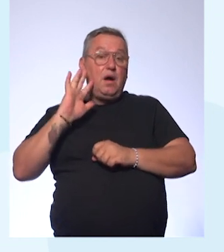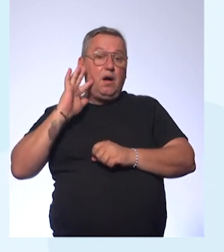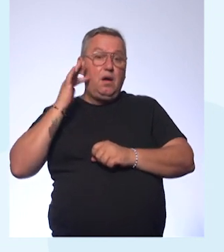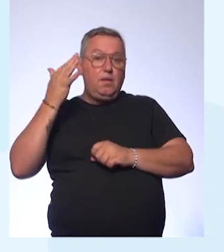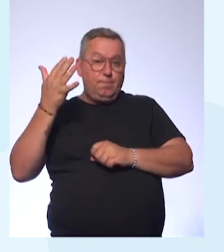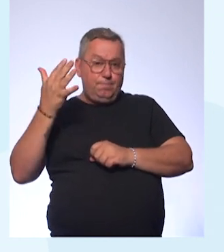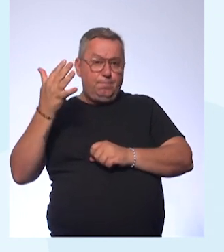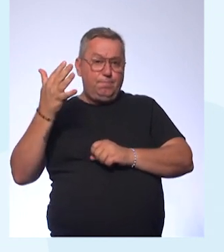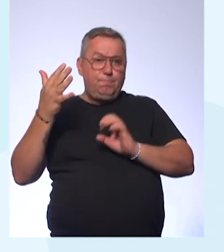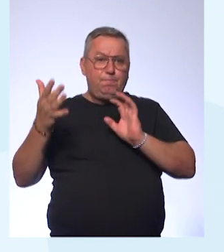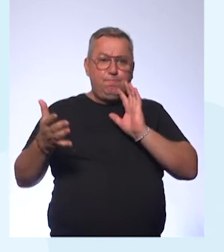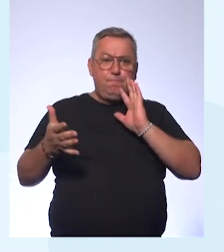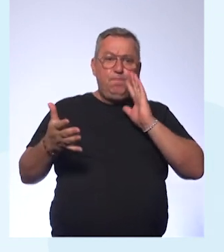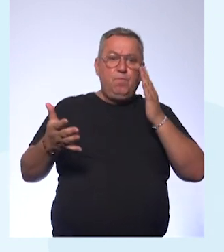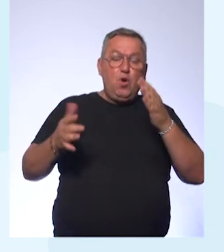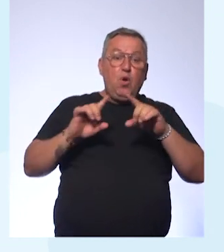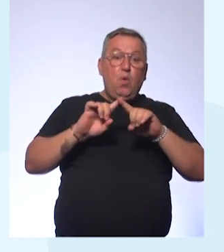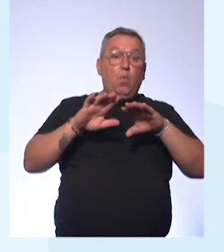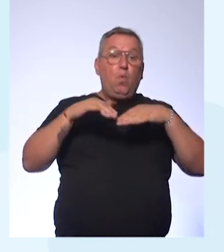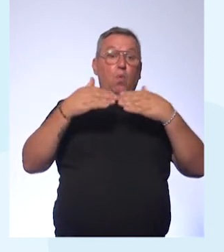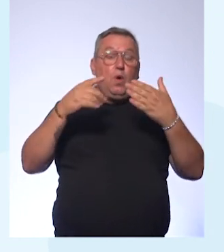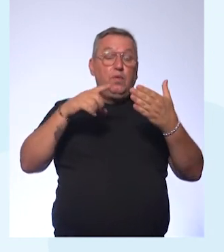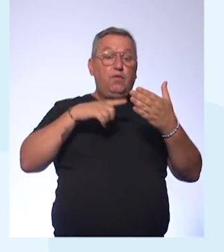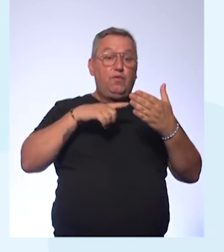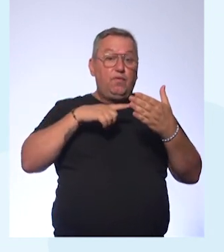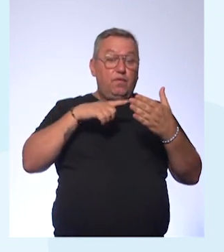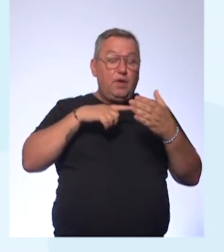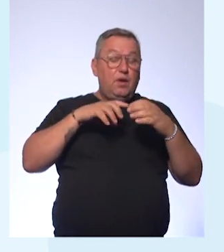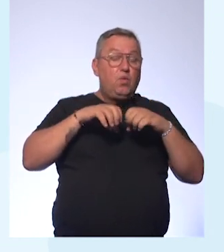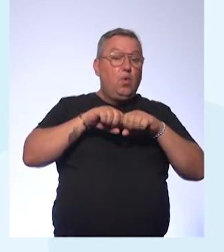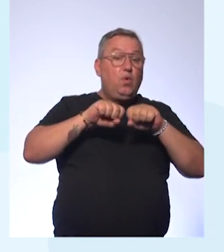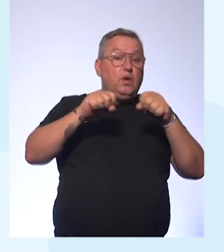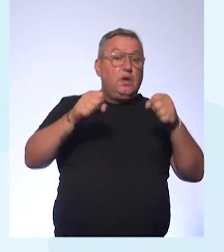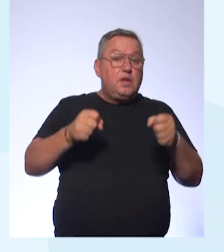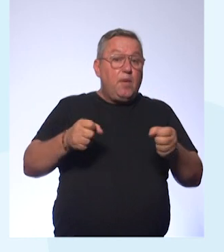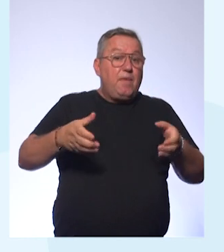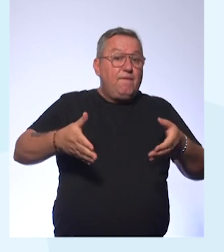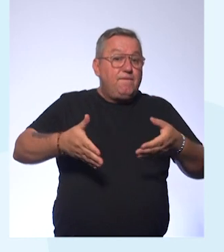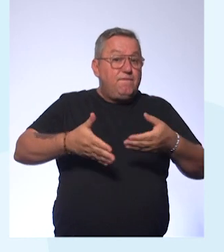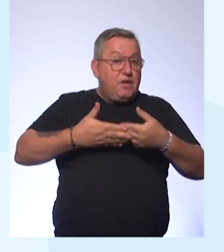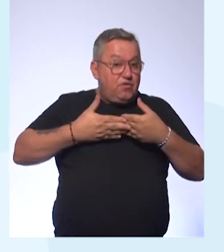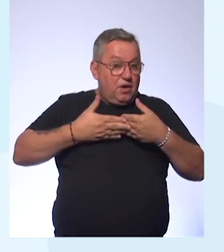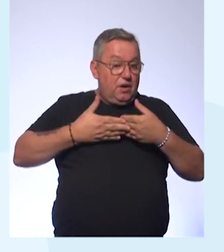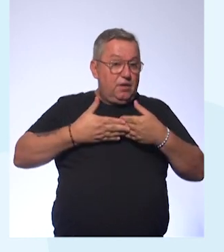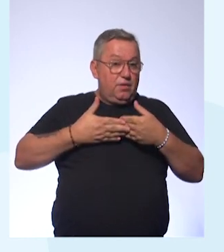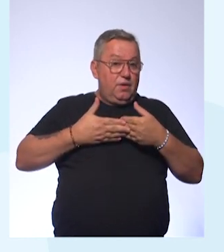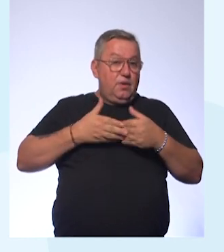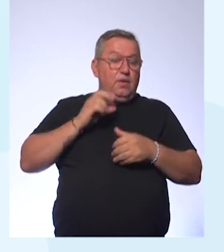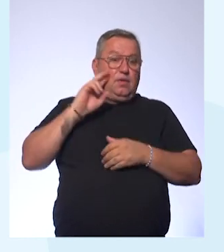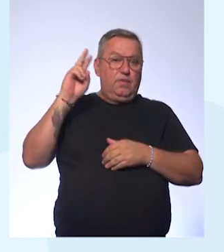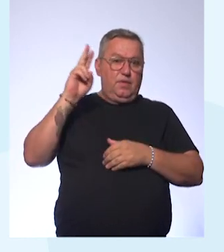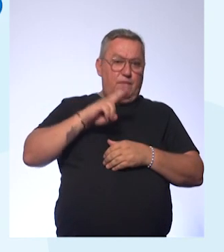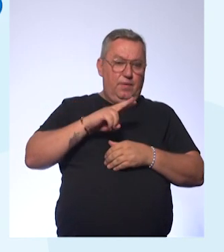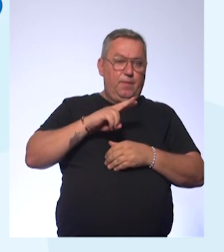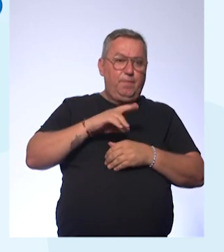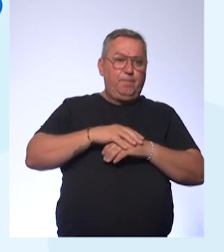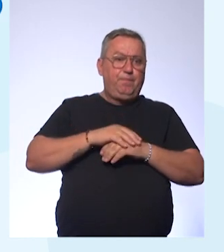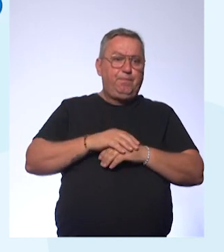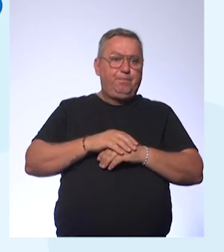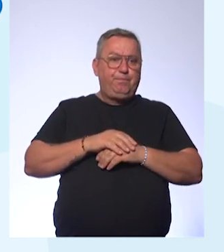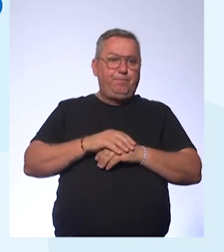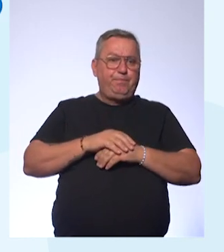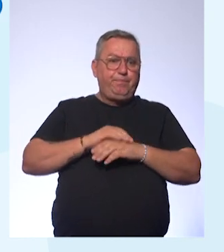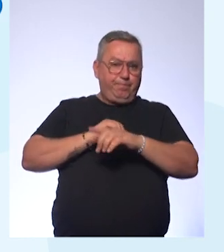vai ocorrer quando estiver em um sistema fechado. Então, se você observar